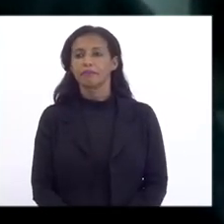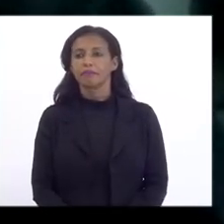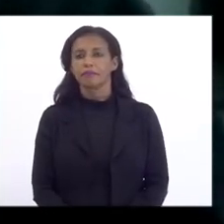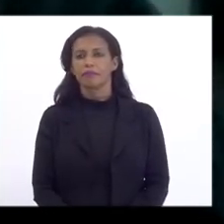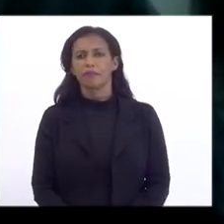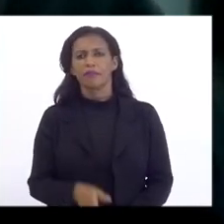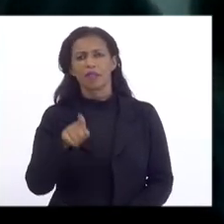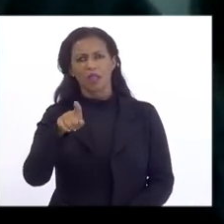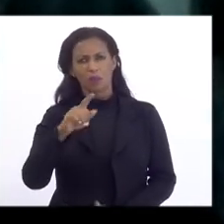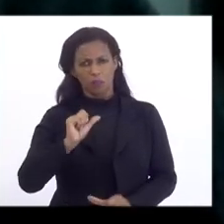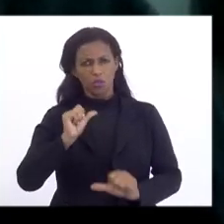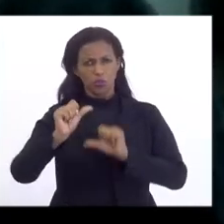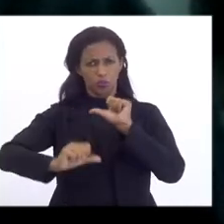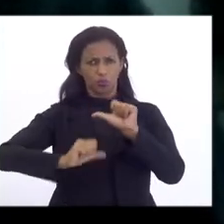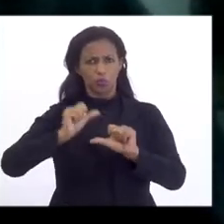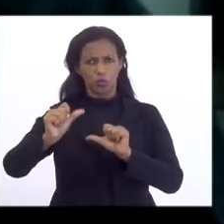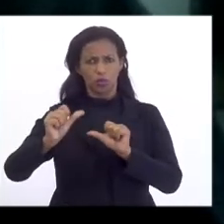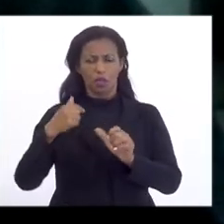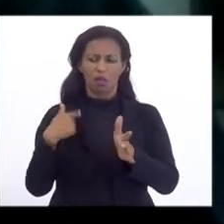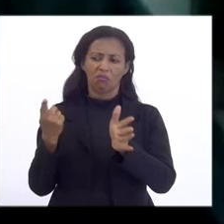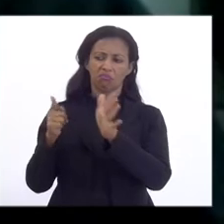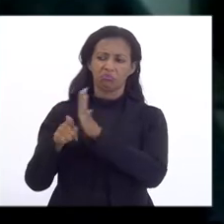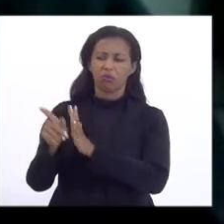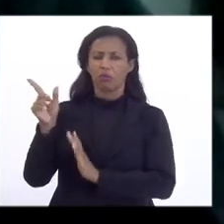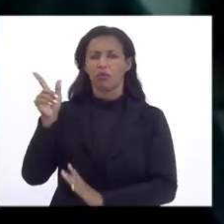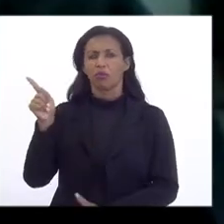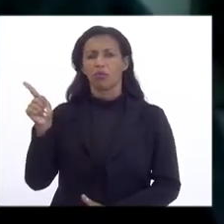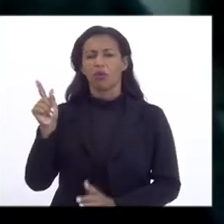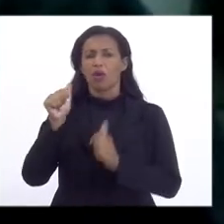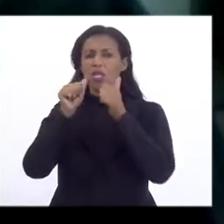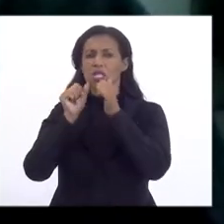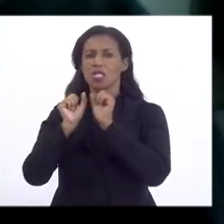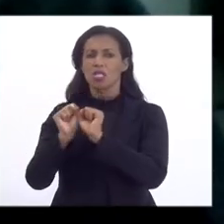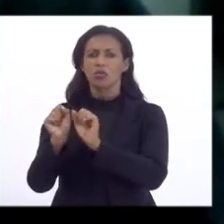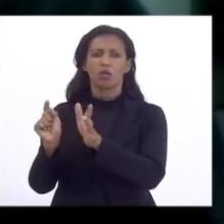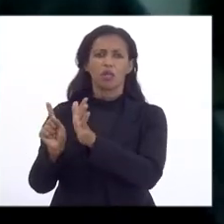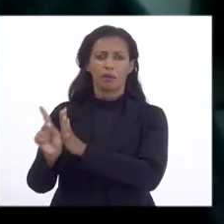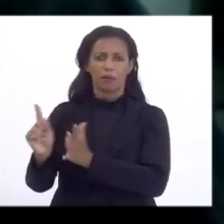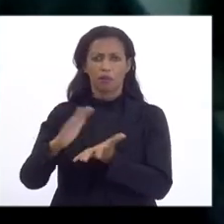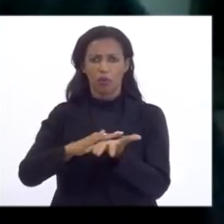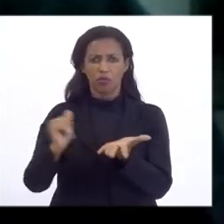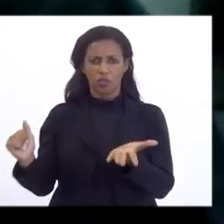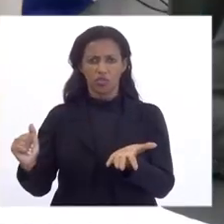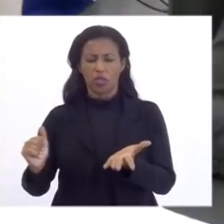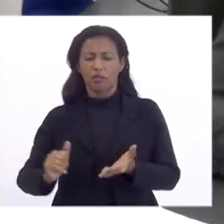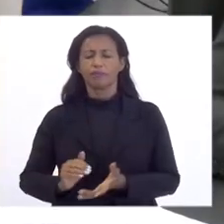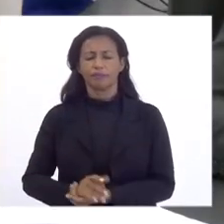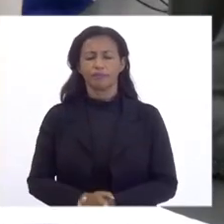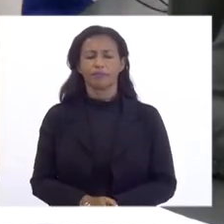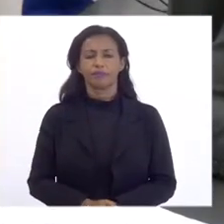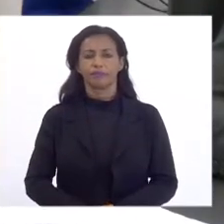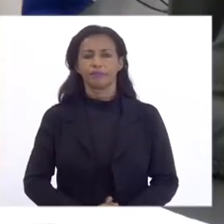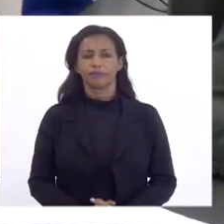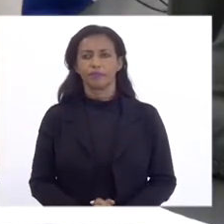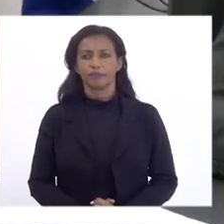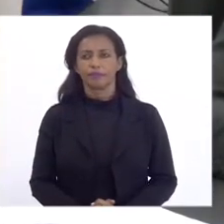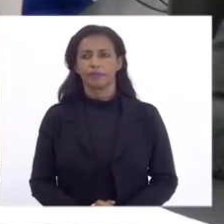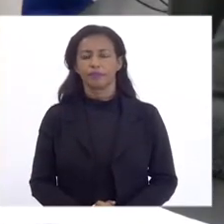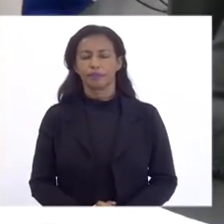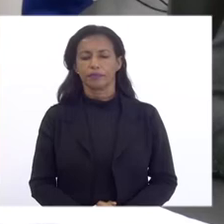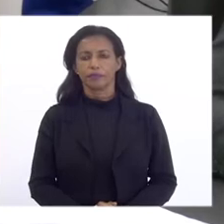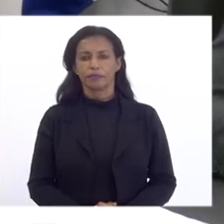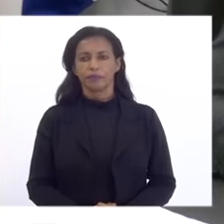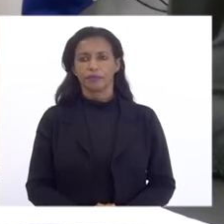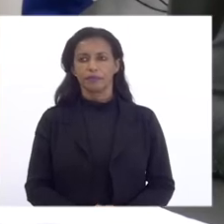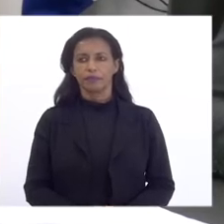Você pode pular esse, que eu vou consultar a nossa assessoria, senhor. Vou retirar Lazzaroni. De pauta hoje e volta semana que vem. Tá bom, tudo